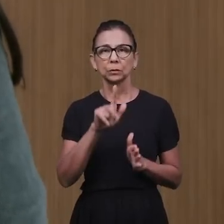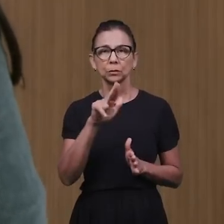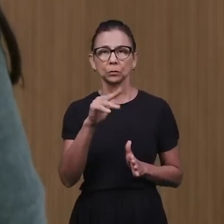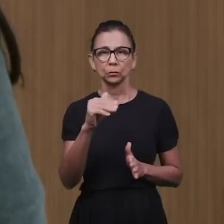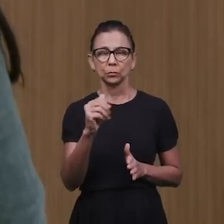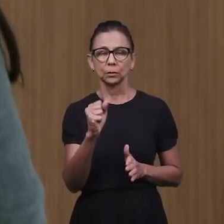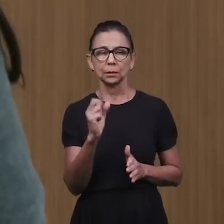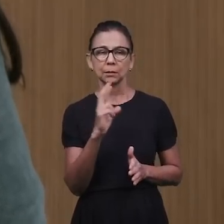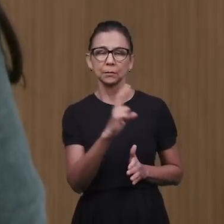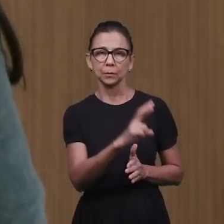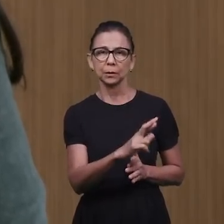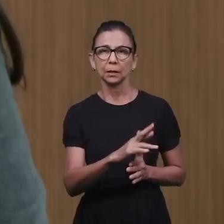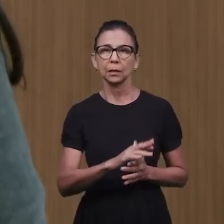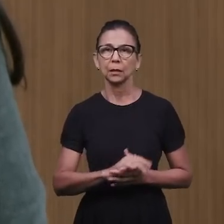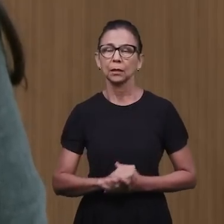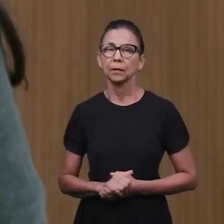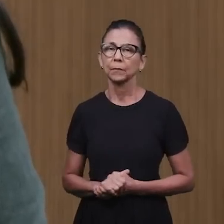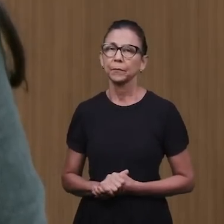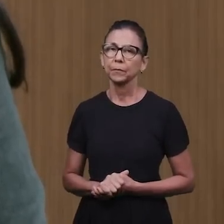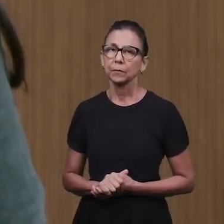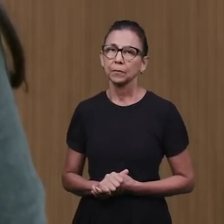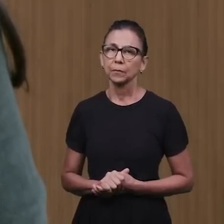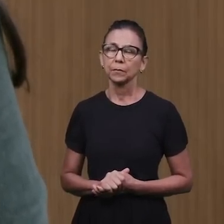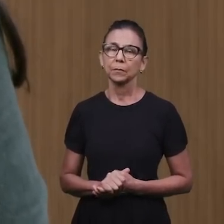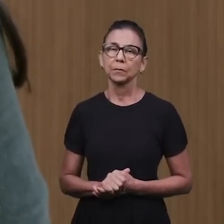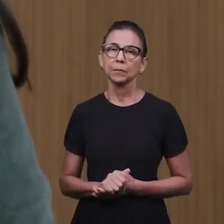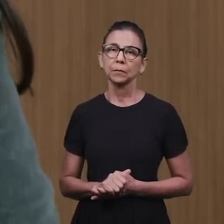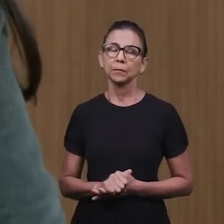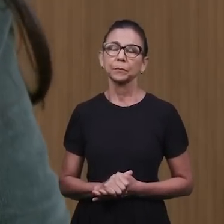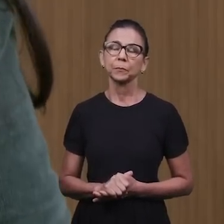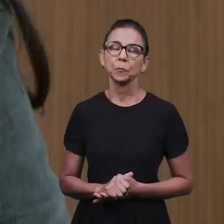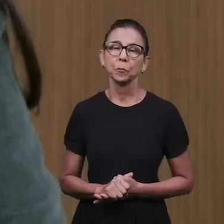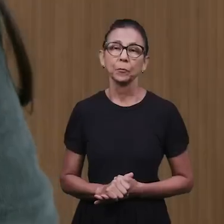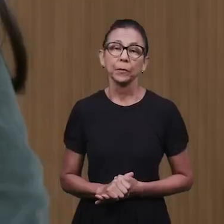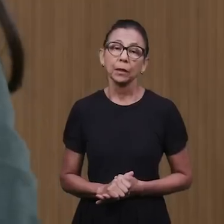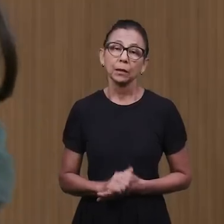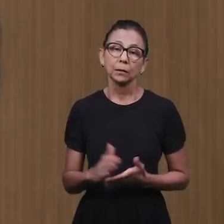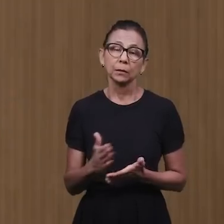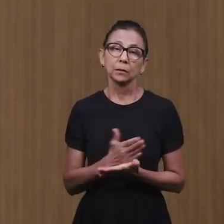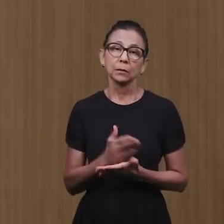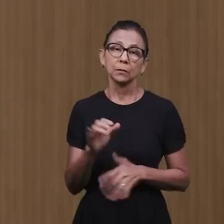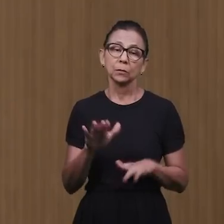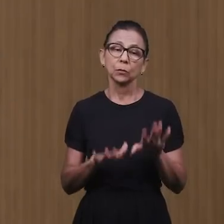pergunta seria, é possível que algo que convém a mim